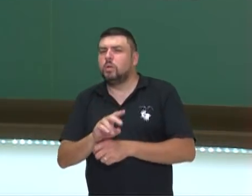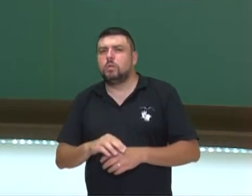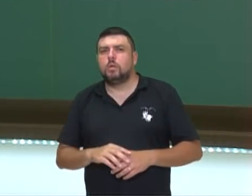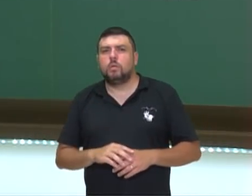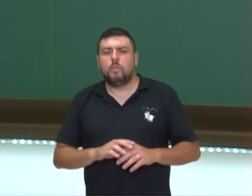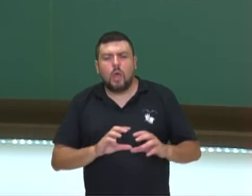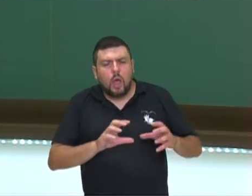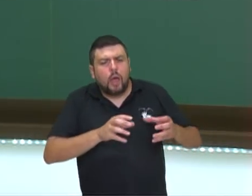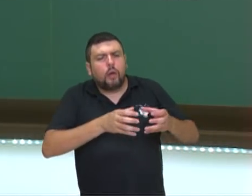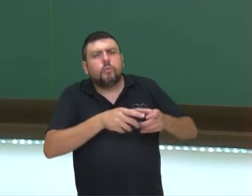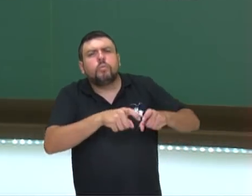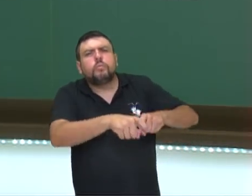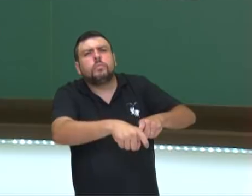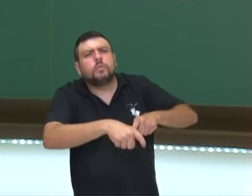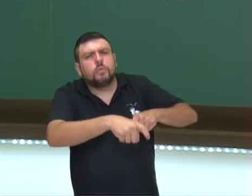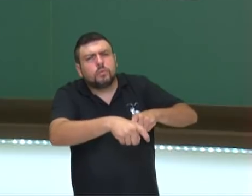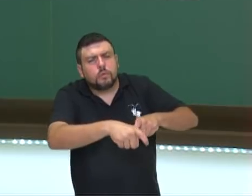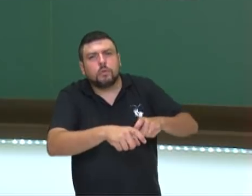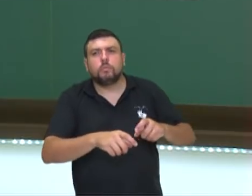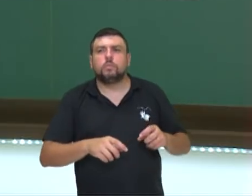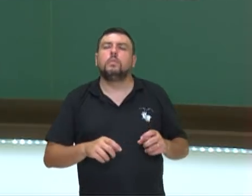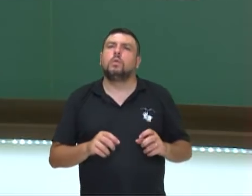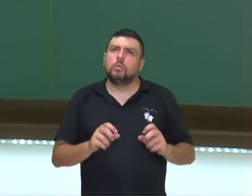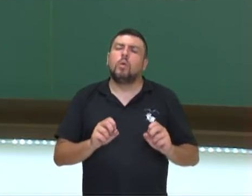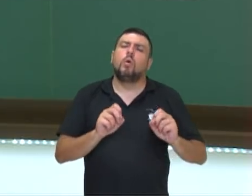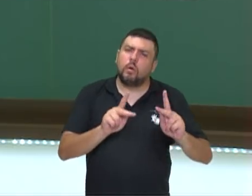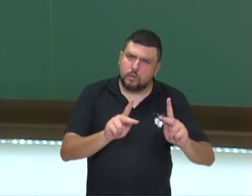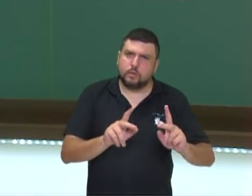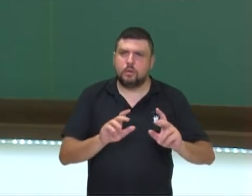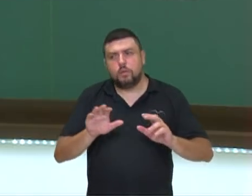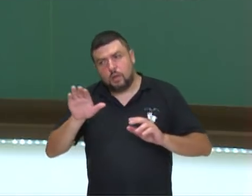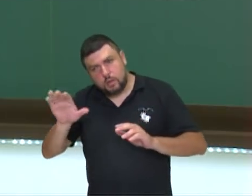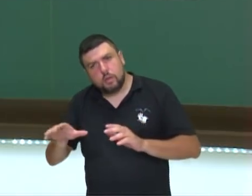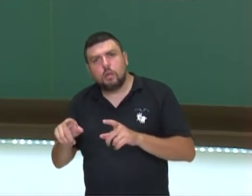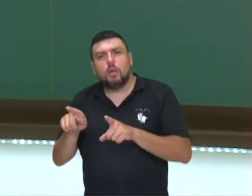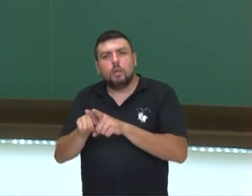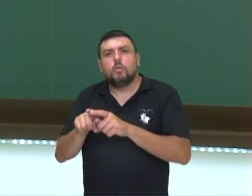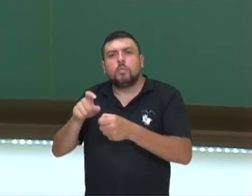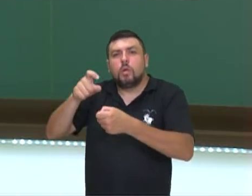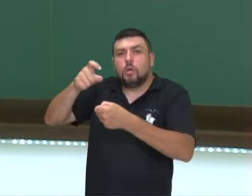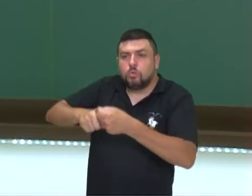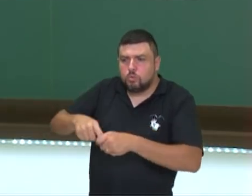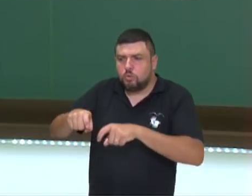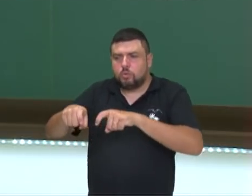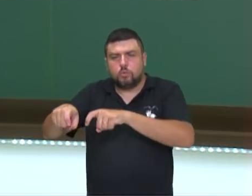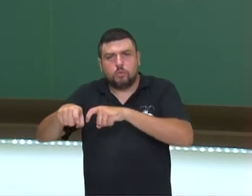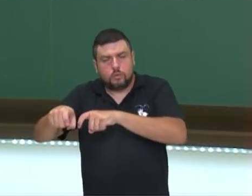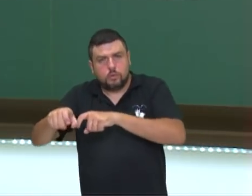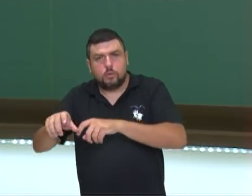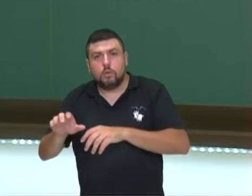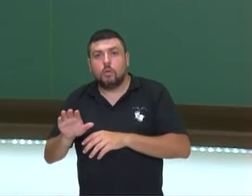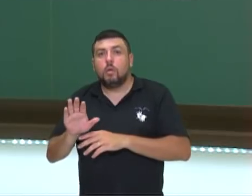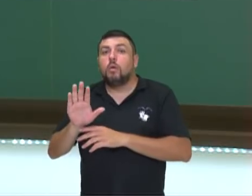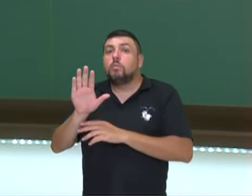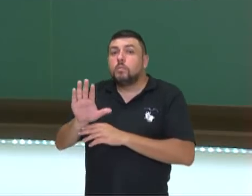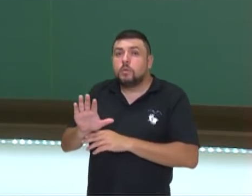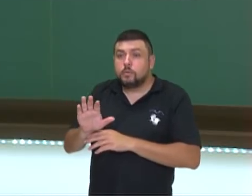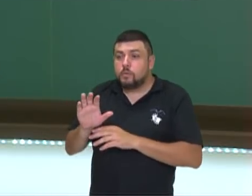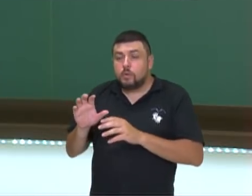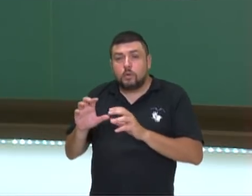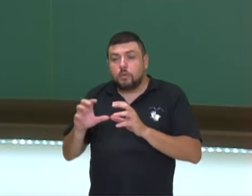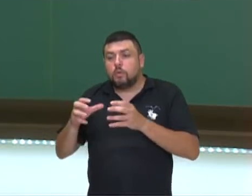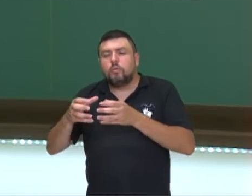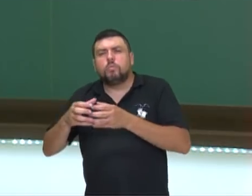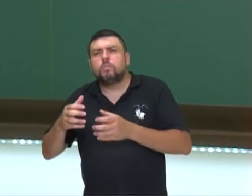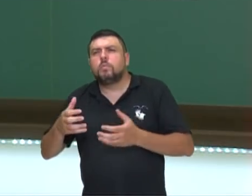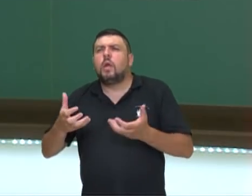de agricultores. Eles eram grandes proprietários de terra ligados à agricultura, mas não era um grupo que desejava